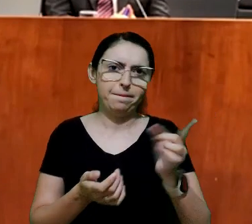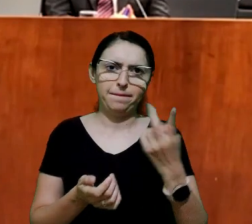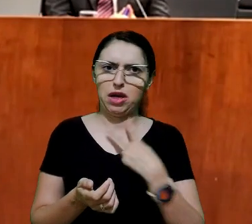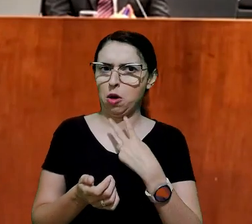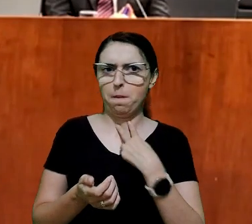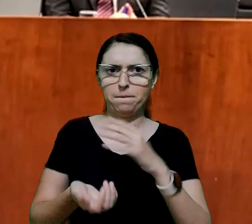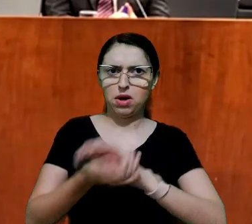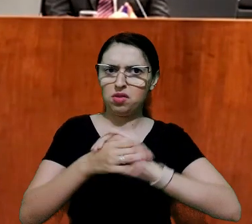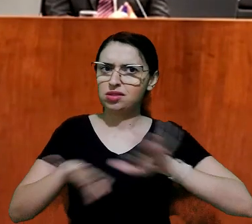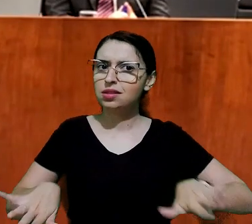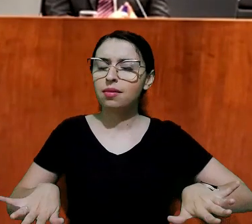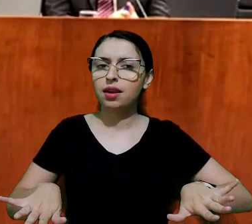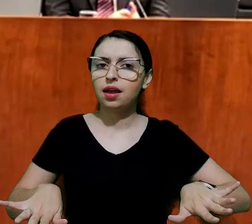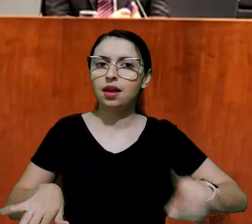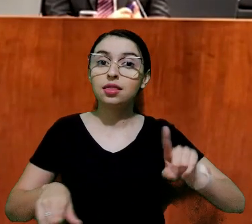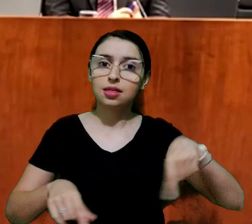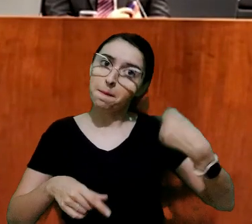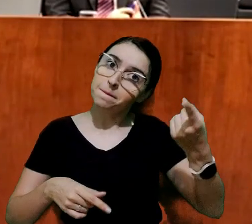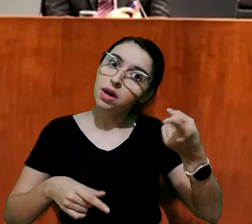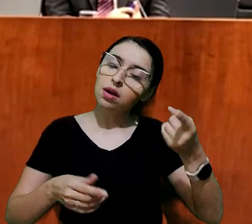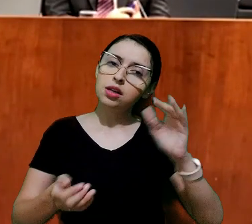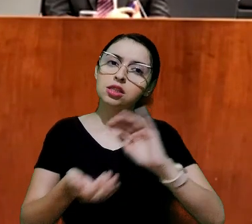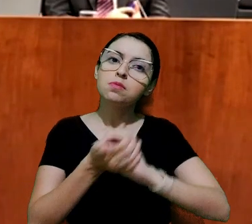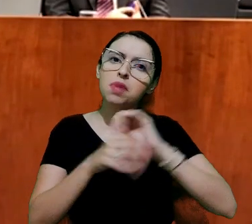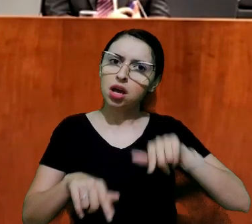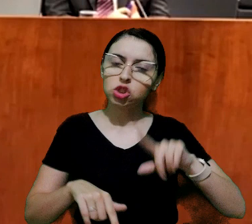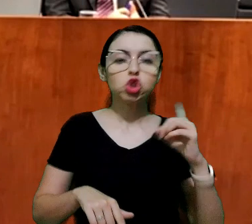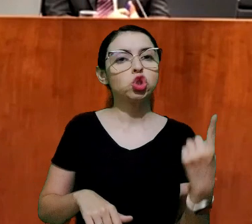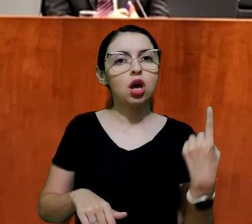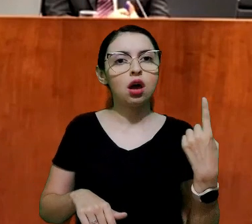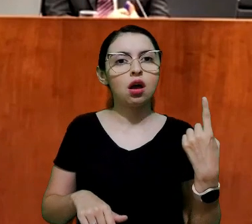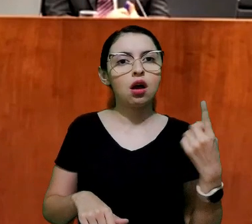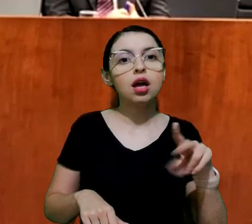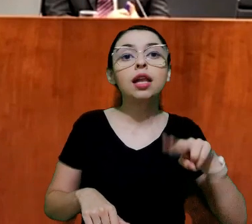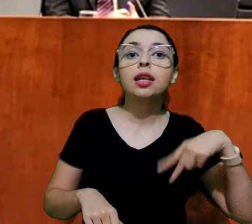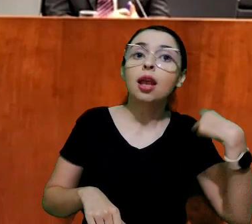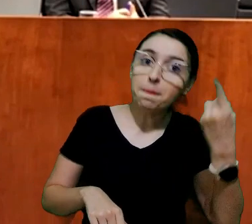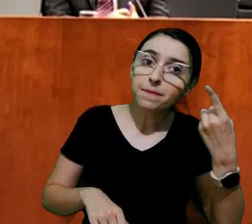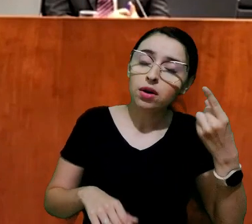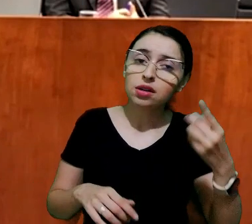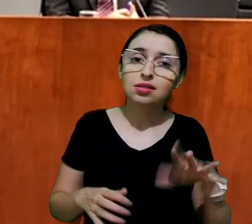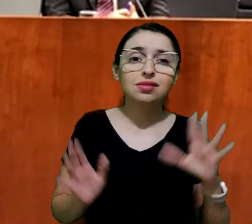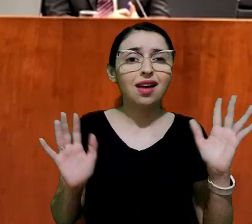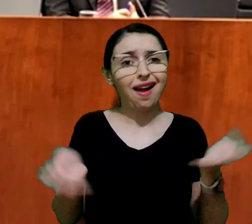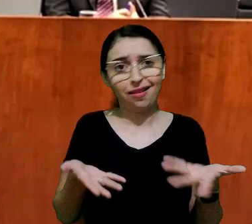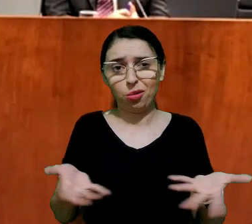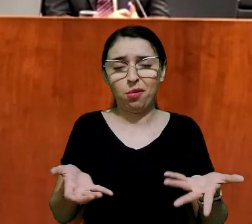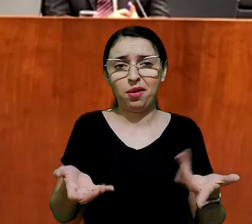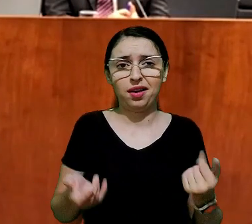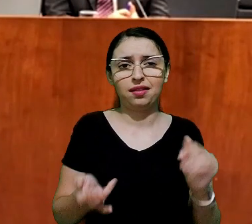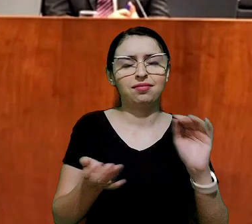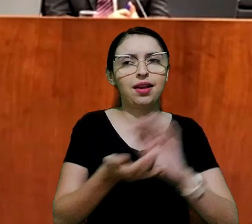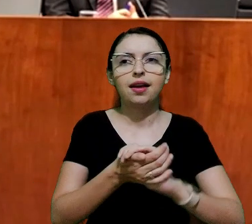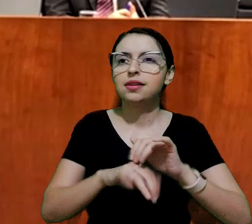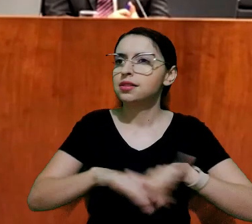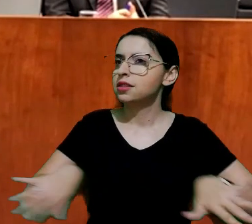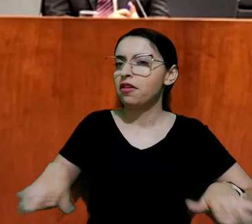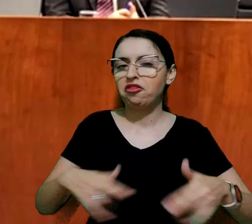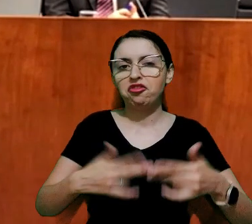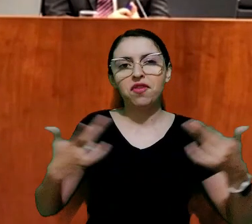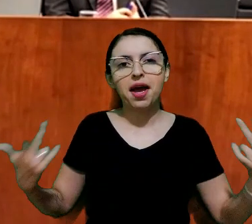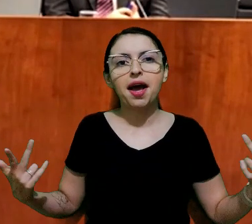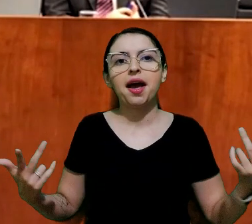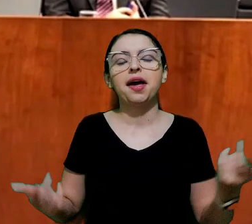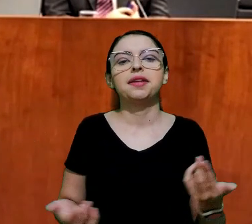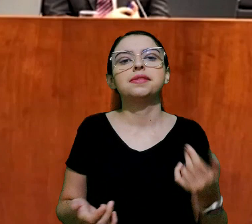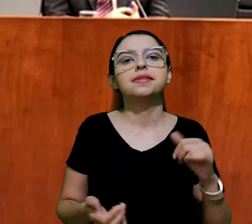depois podia uma vez só, depois podia tantas vezes quantas, e hoje você pode casar e divorciar tantas